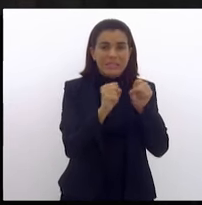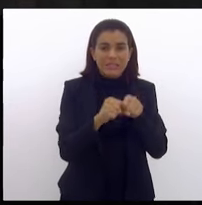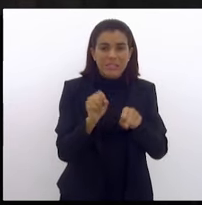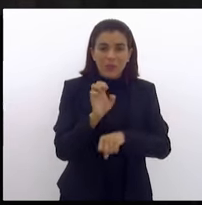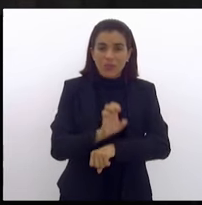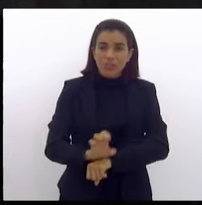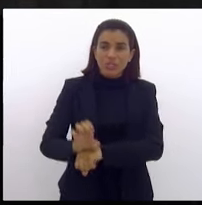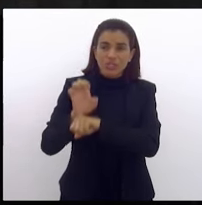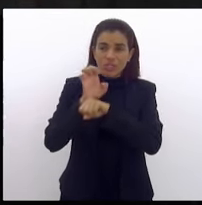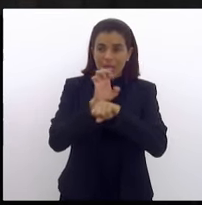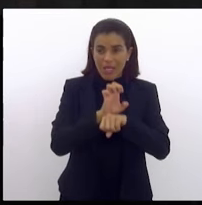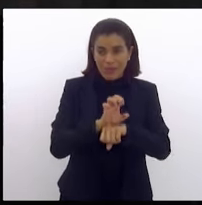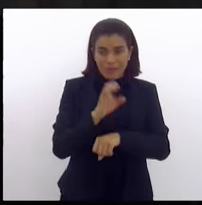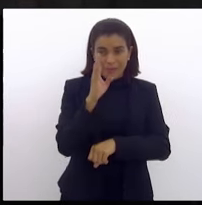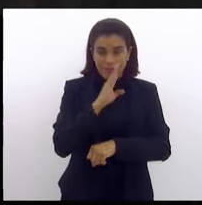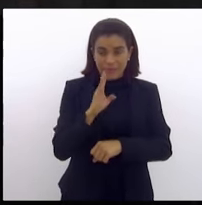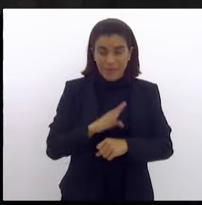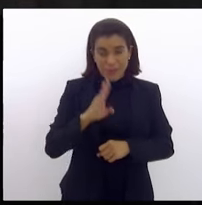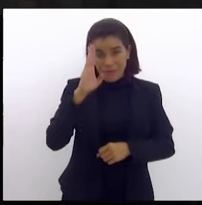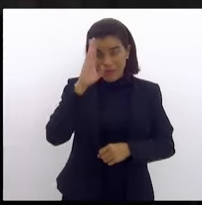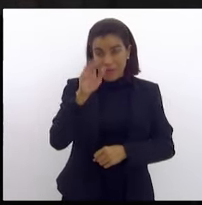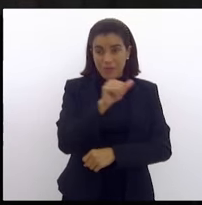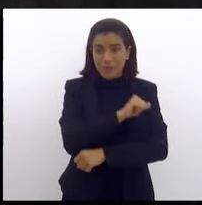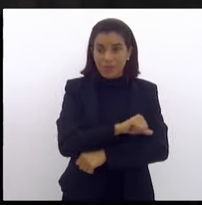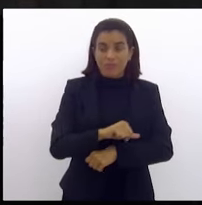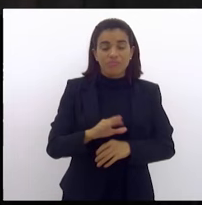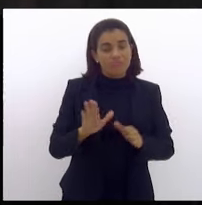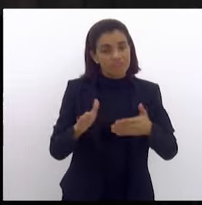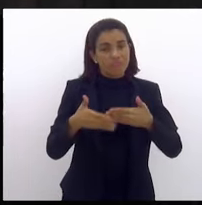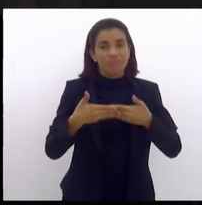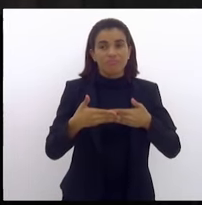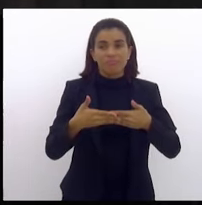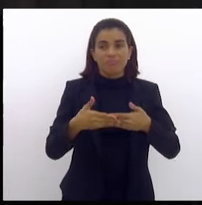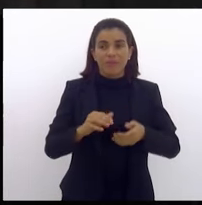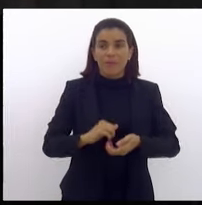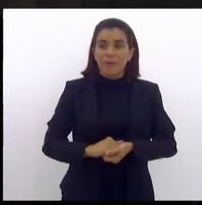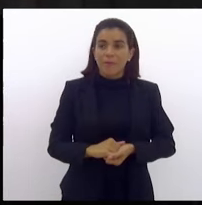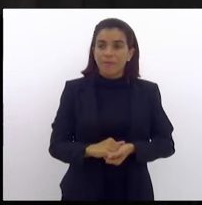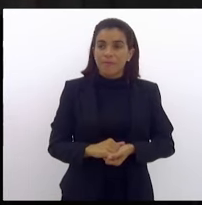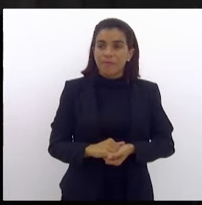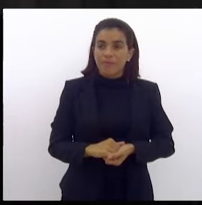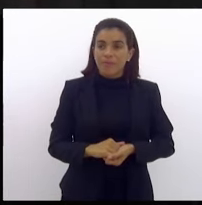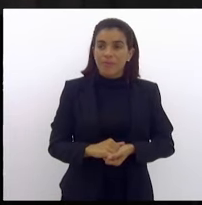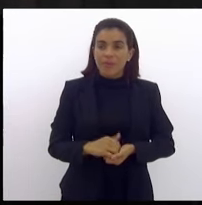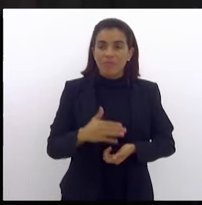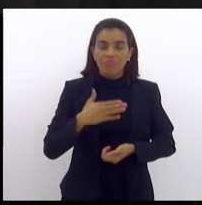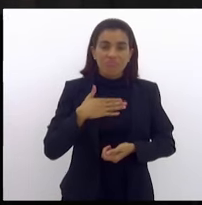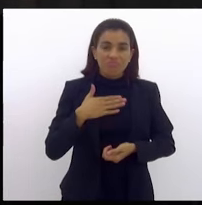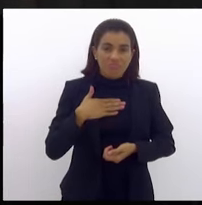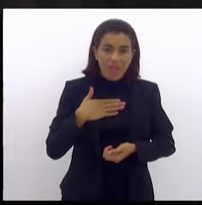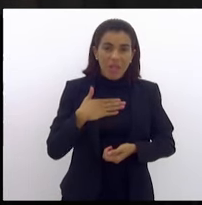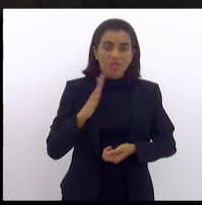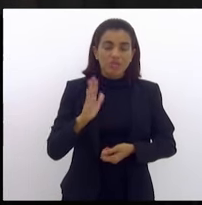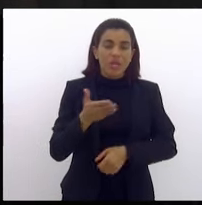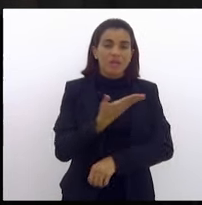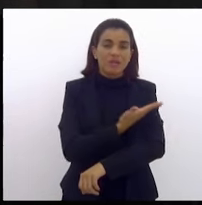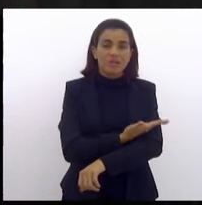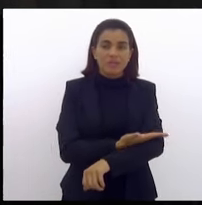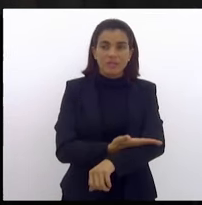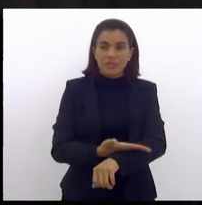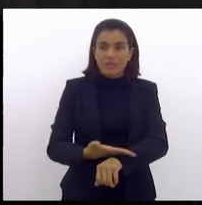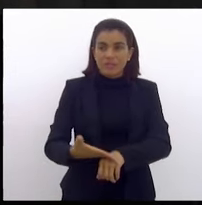Para concluir, por favor, deputado. Principalmente o Rio de Janeiro. Concluindo, senhor presidente, eu tenho por hábito,